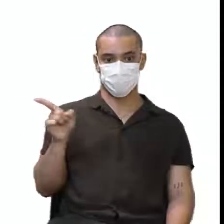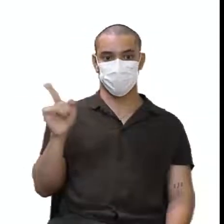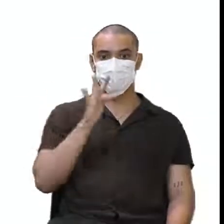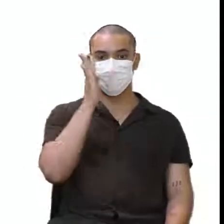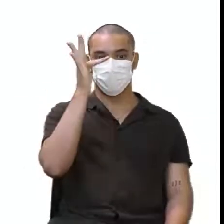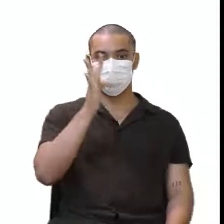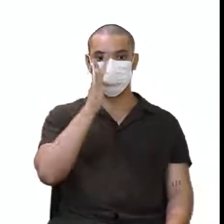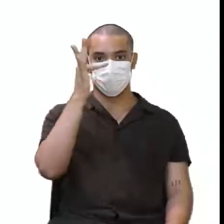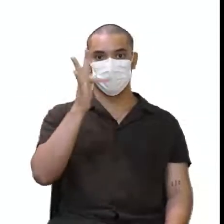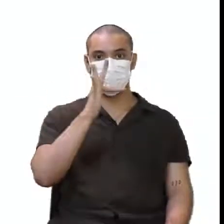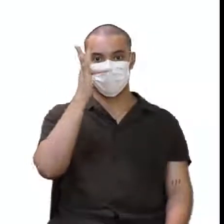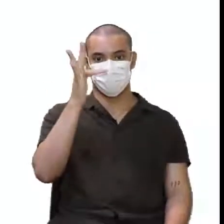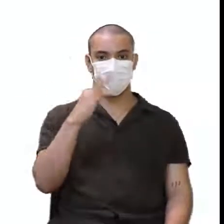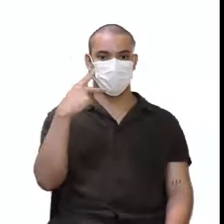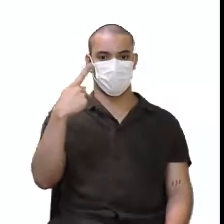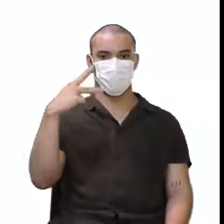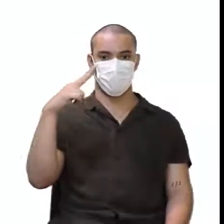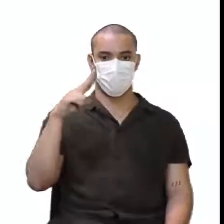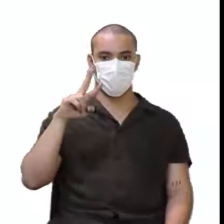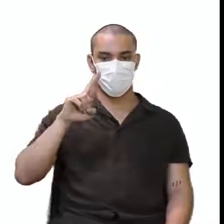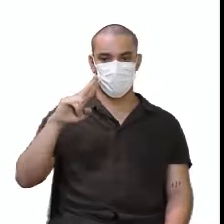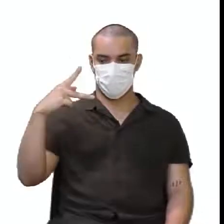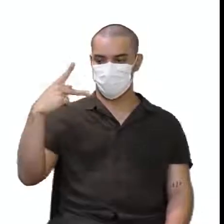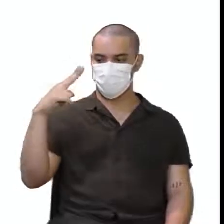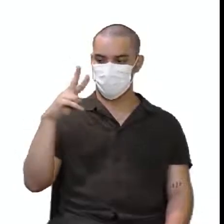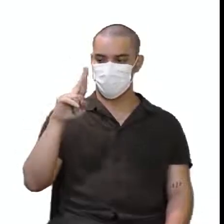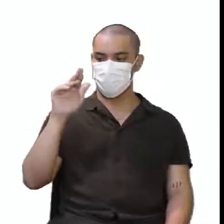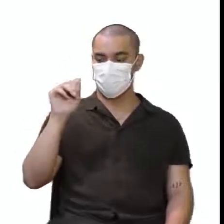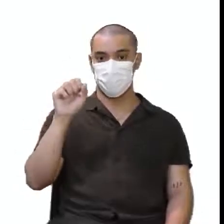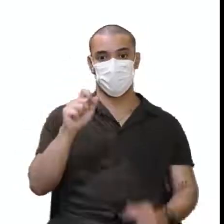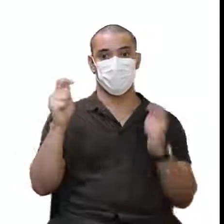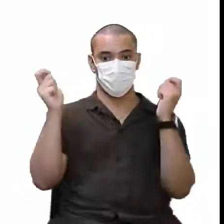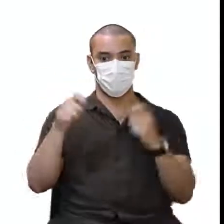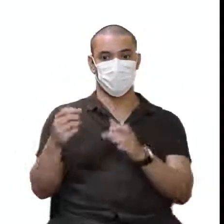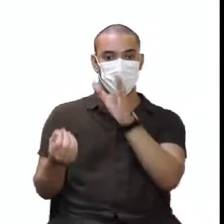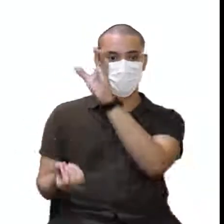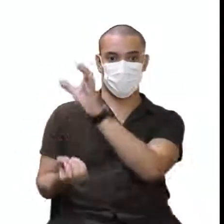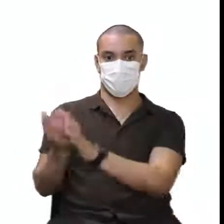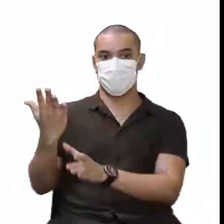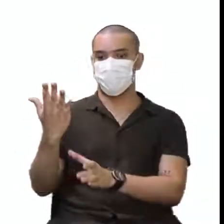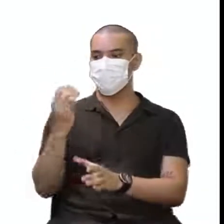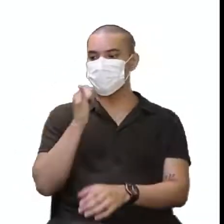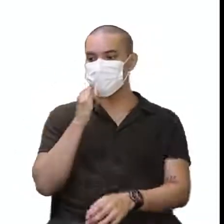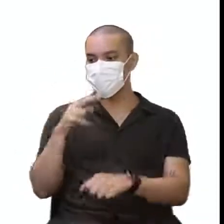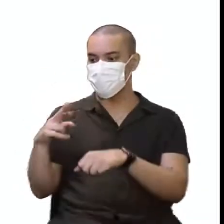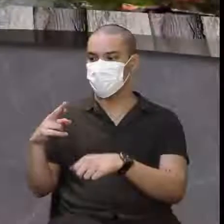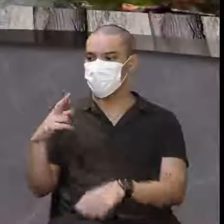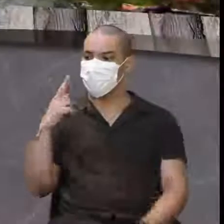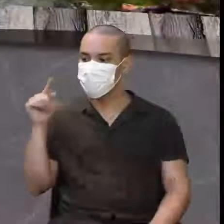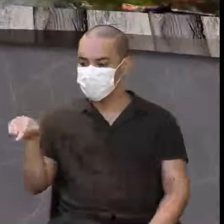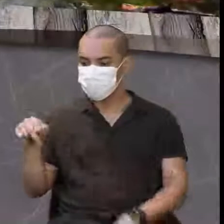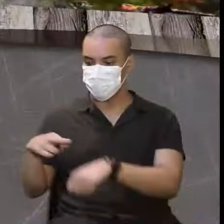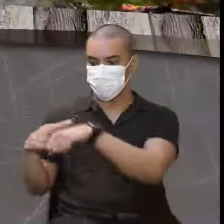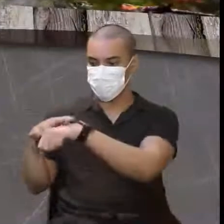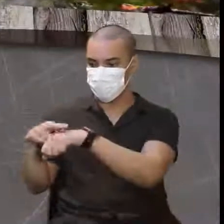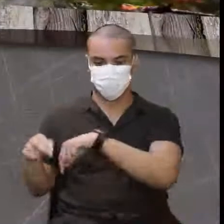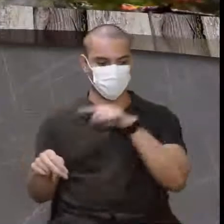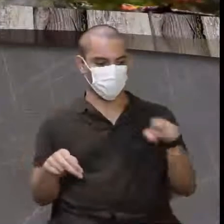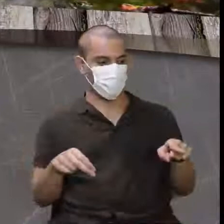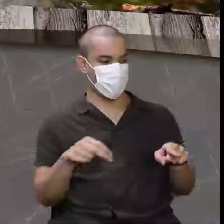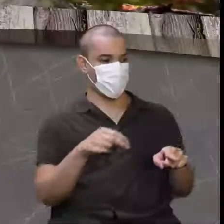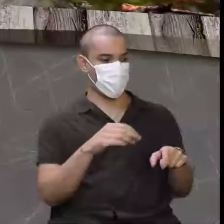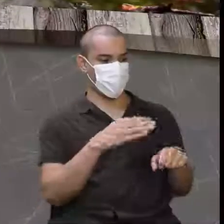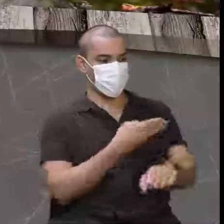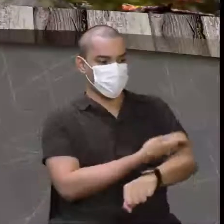flores púrpuras podia ser comparada com a que produzia flores brancas. Então, a gente já tem aí, nessa espécie